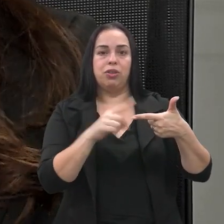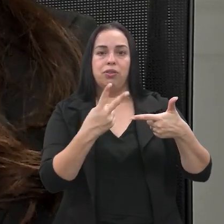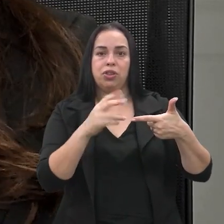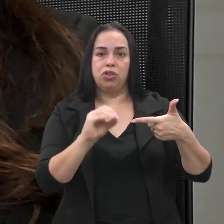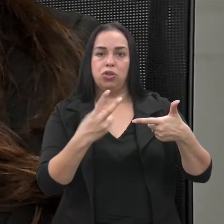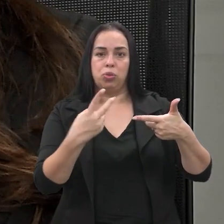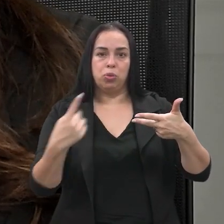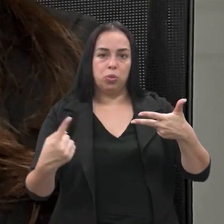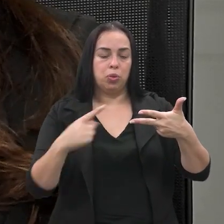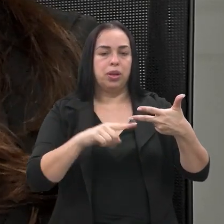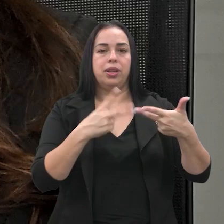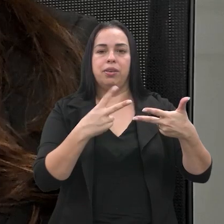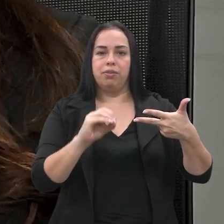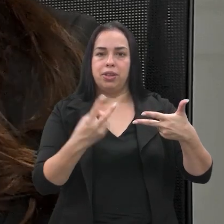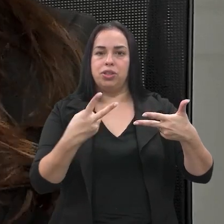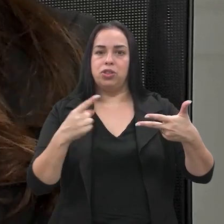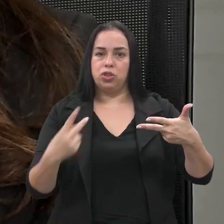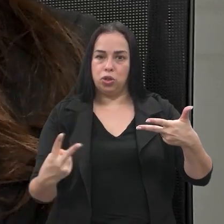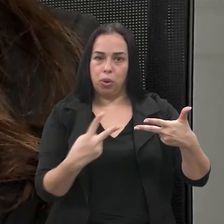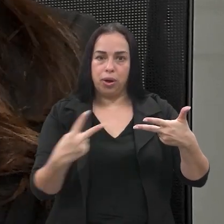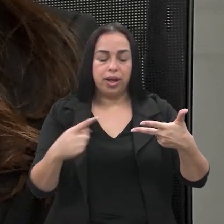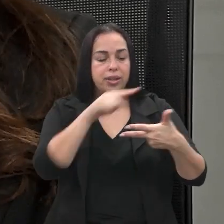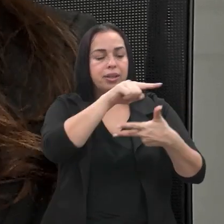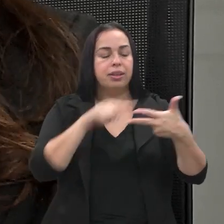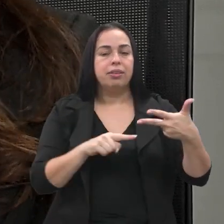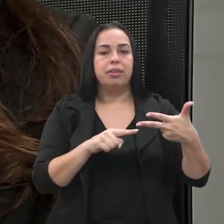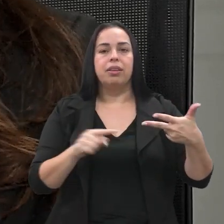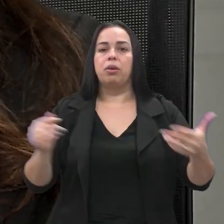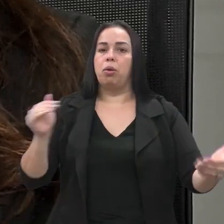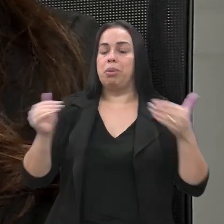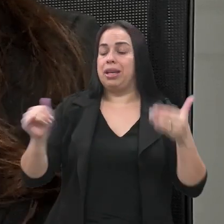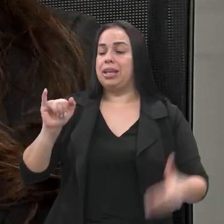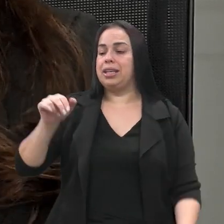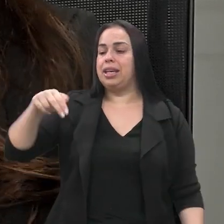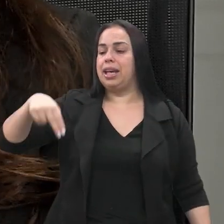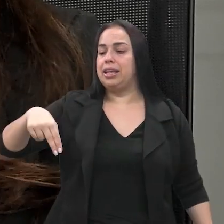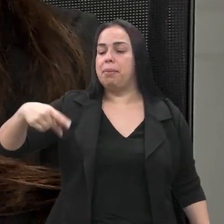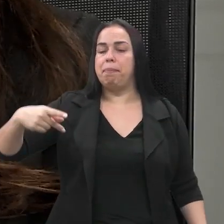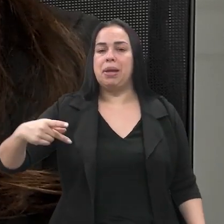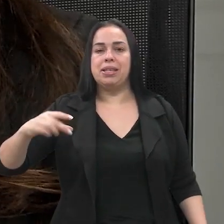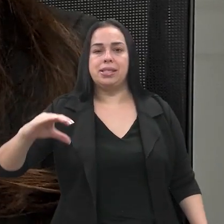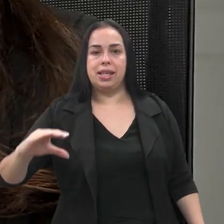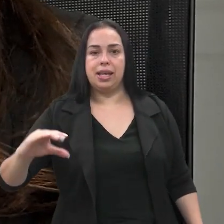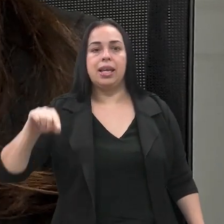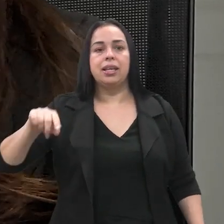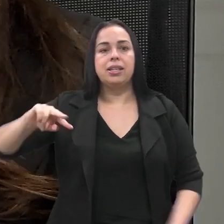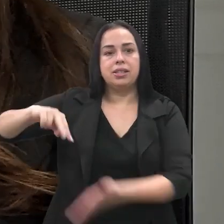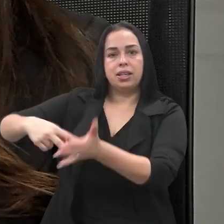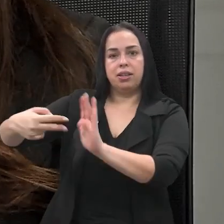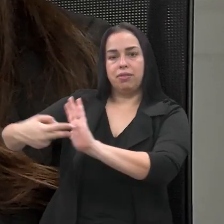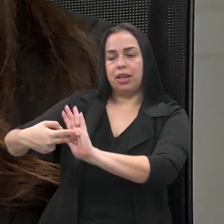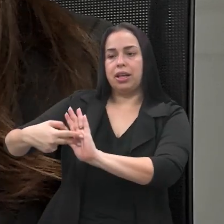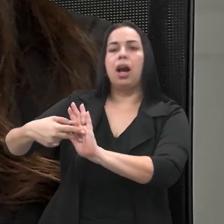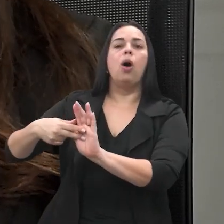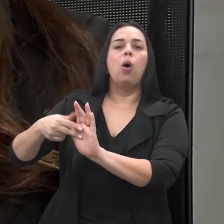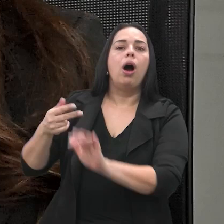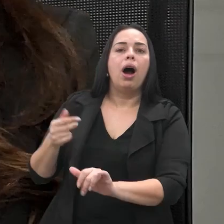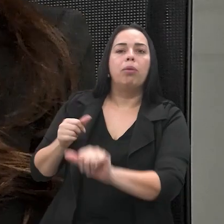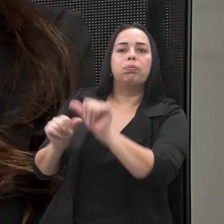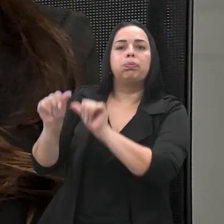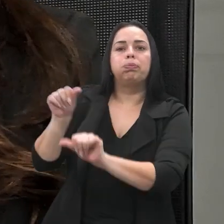2022, a inflação, que é feita pela análise pelo IPCA, ela foi superior ao INPC, que é o reajuste que